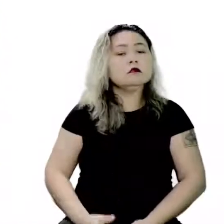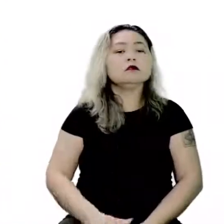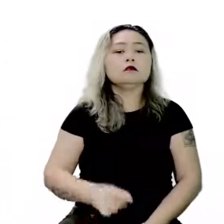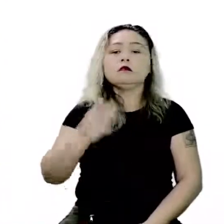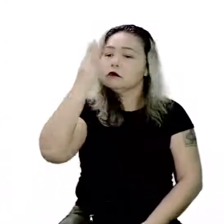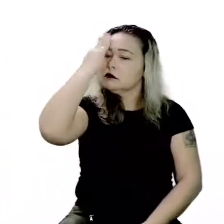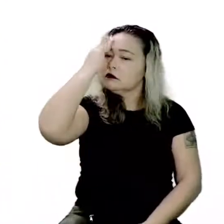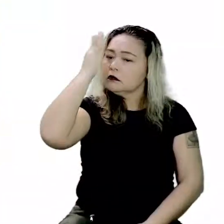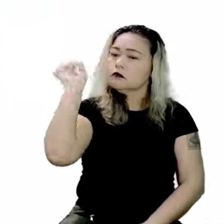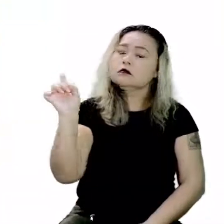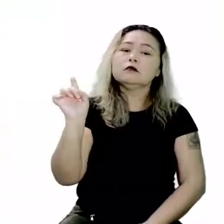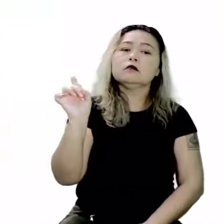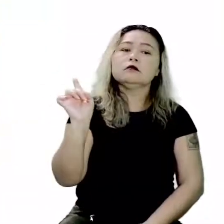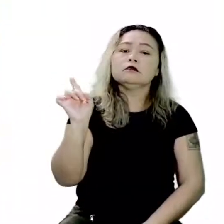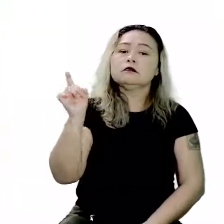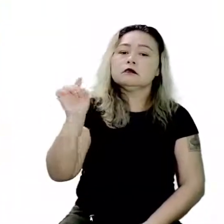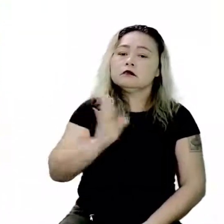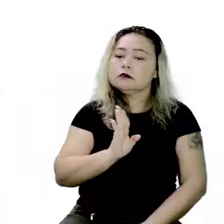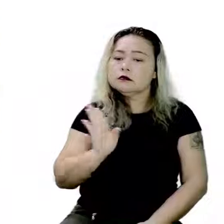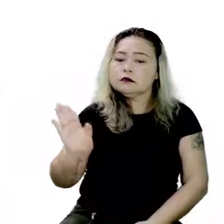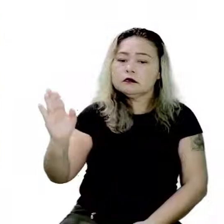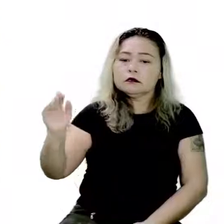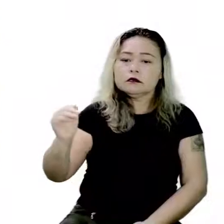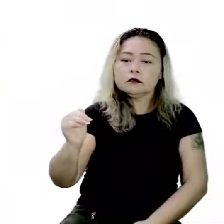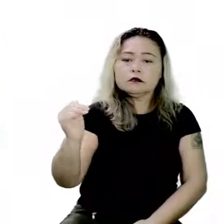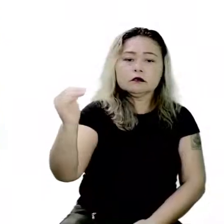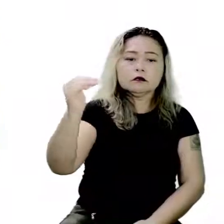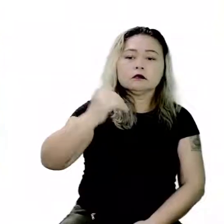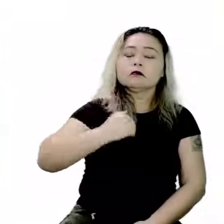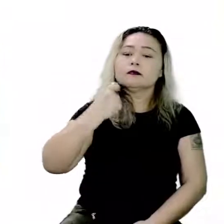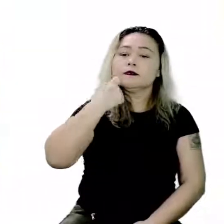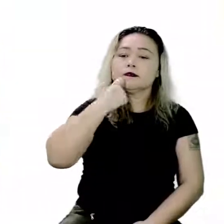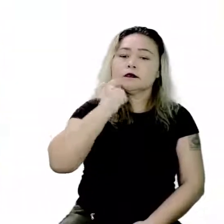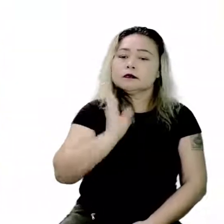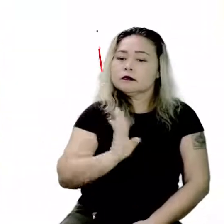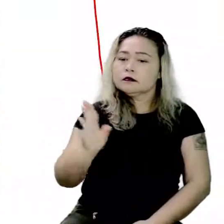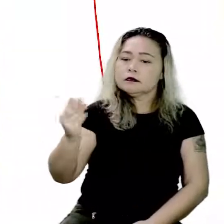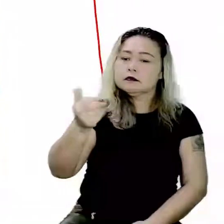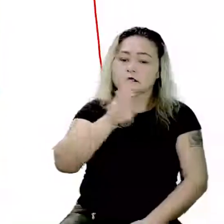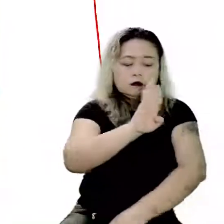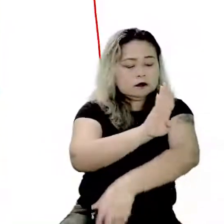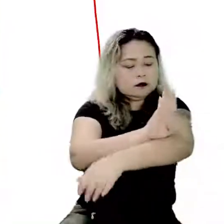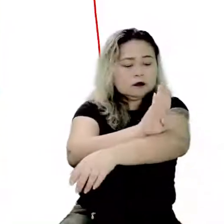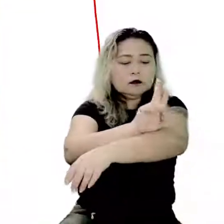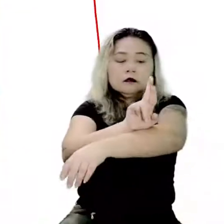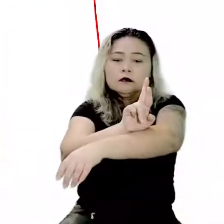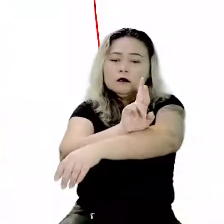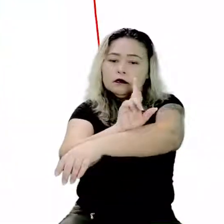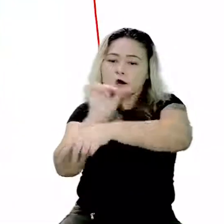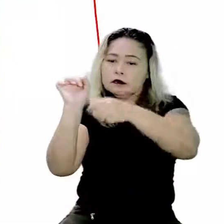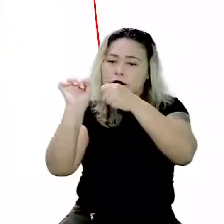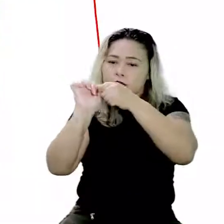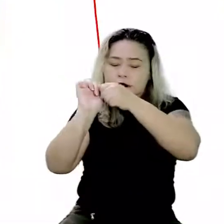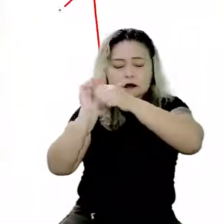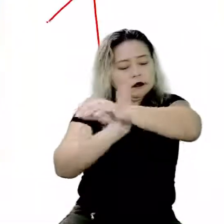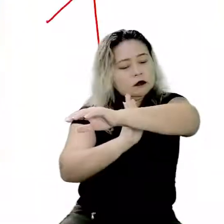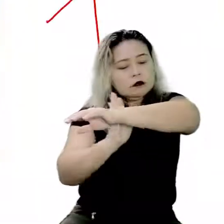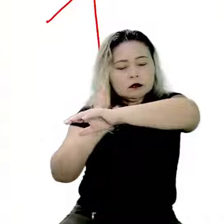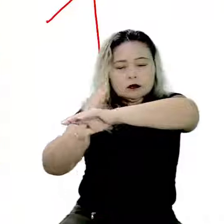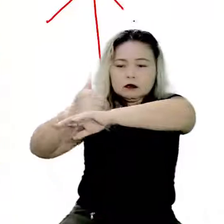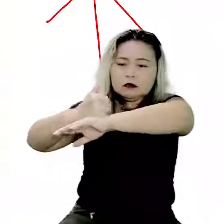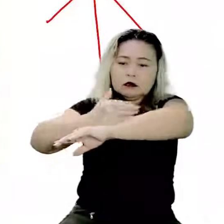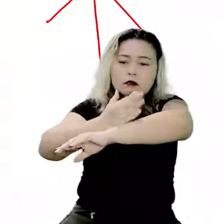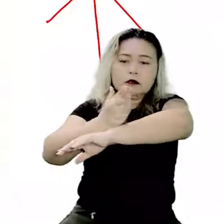aí você sai na vantagem. Olha a espinha de peixe. A BR, ela vai fazendo